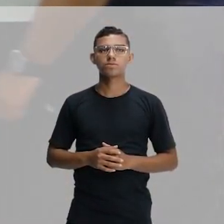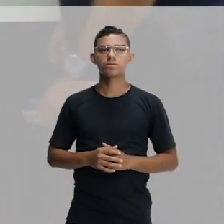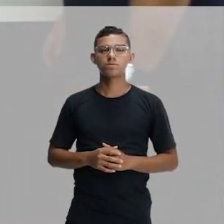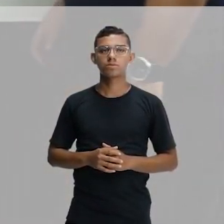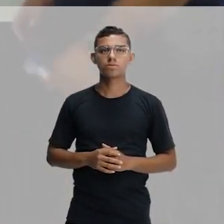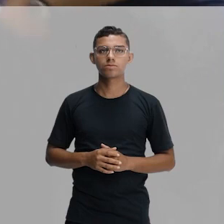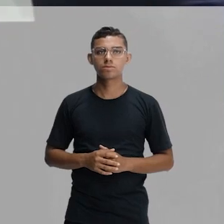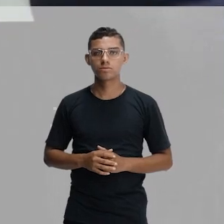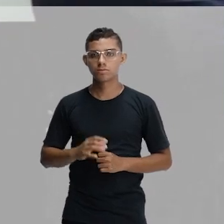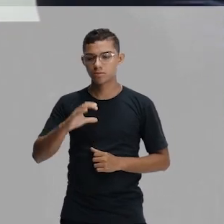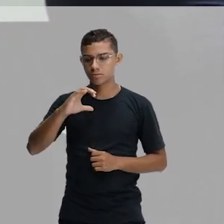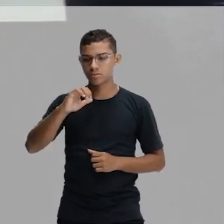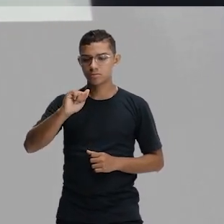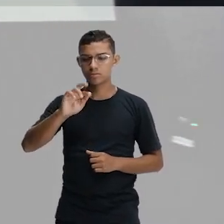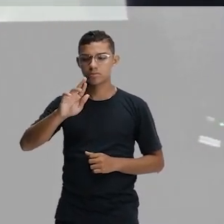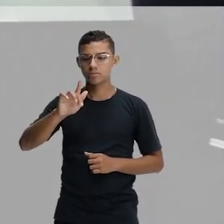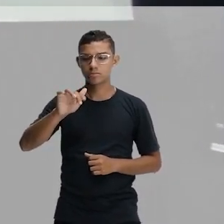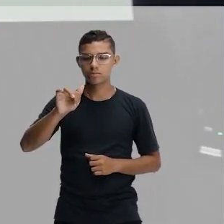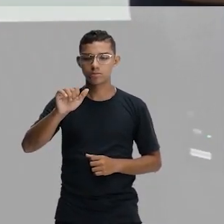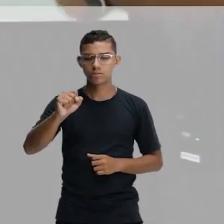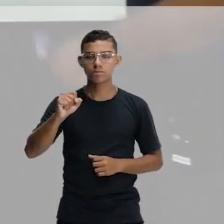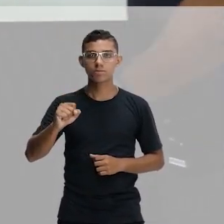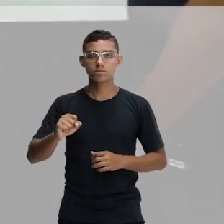A carga elétrica,